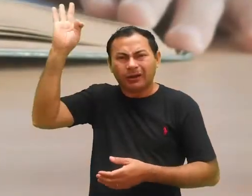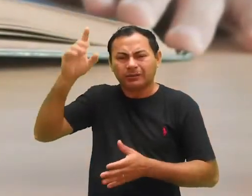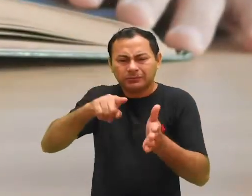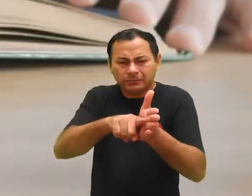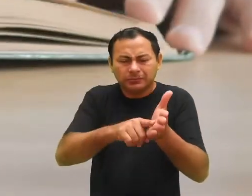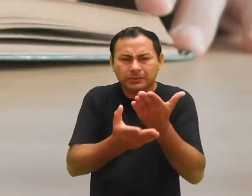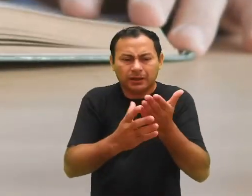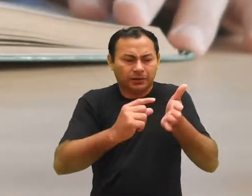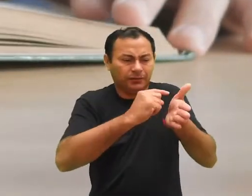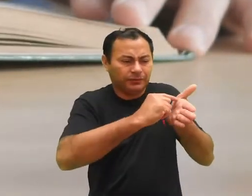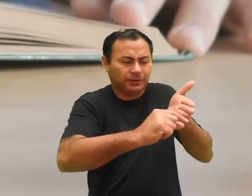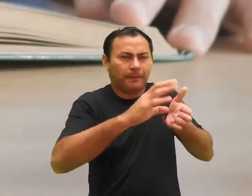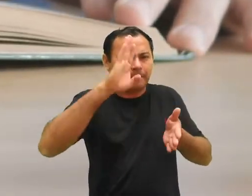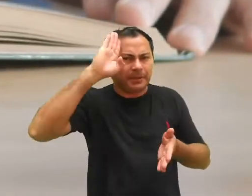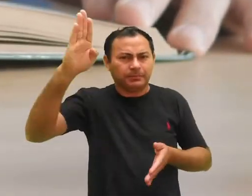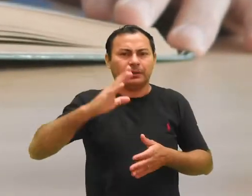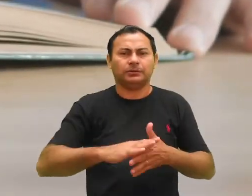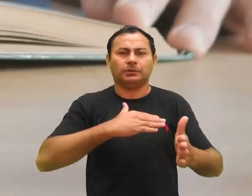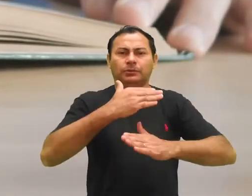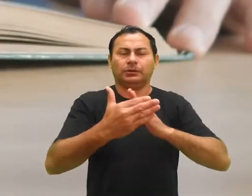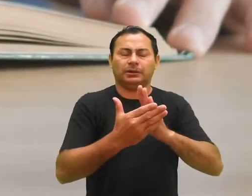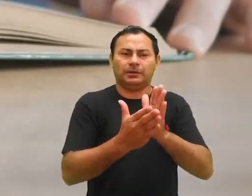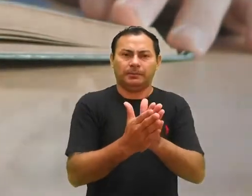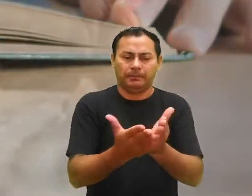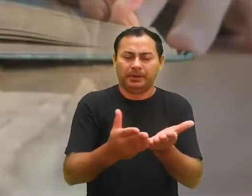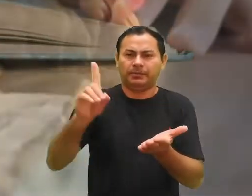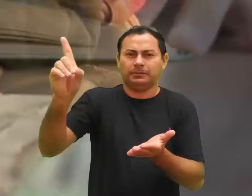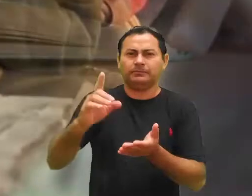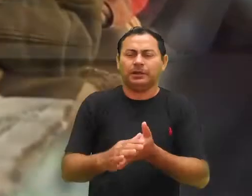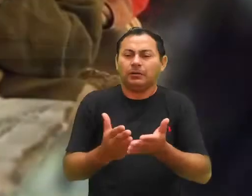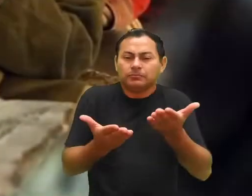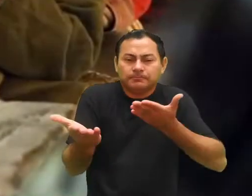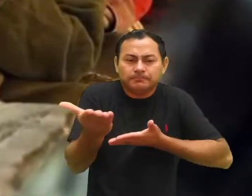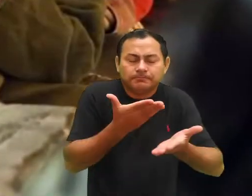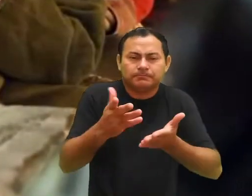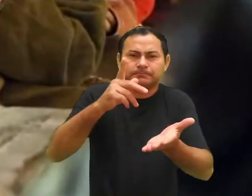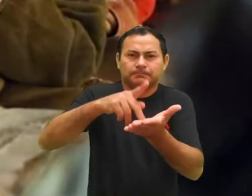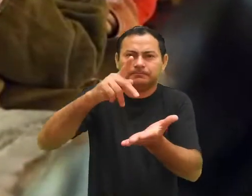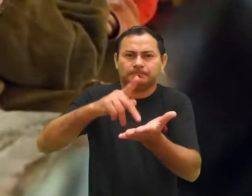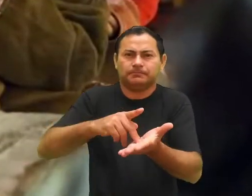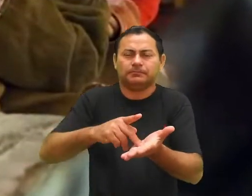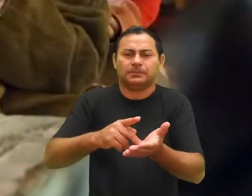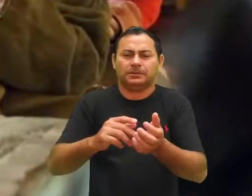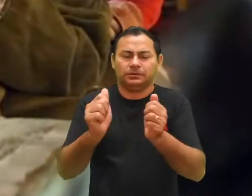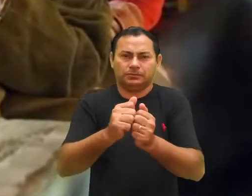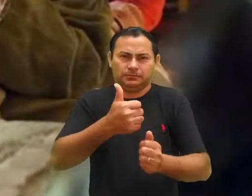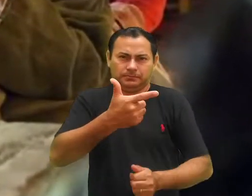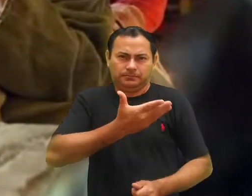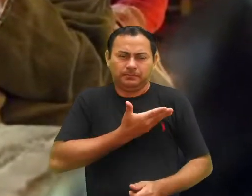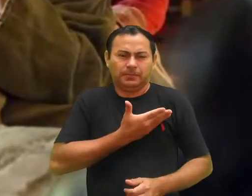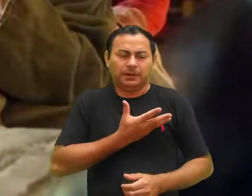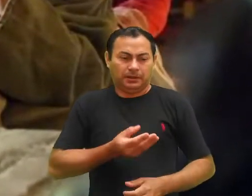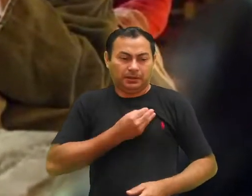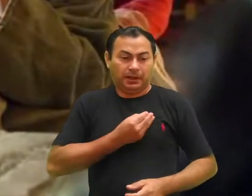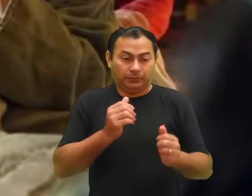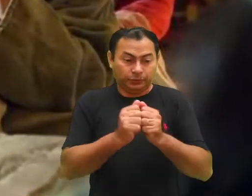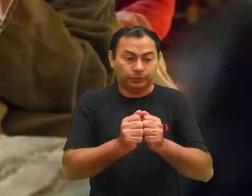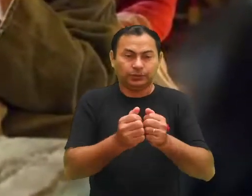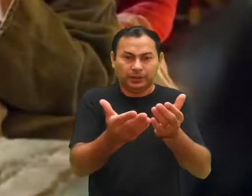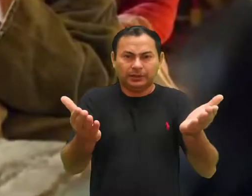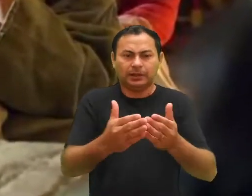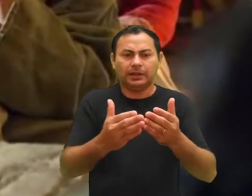Para alguns teólogos, este é o versículo-chave de toda a Bíblia. Ao compartilhar aquela verdade com os